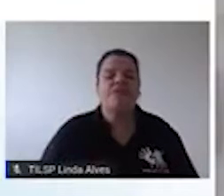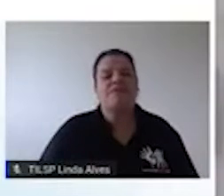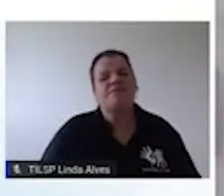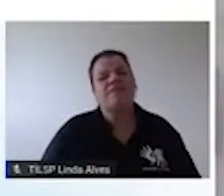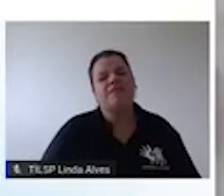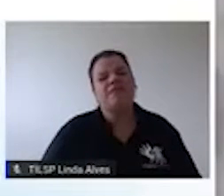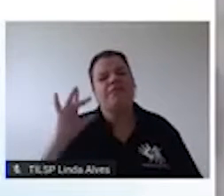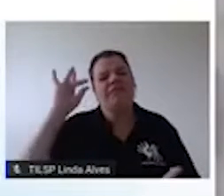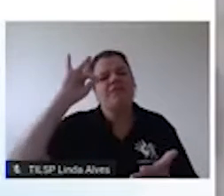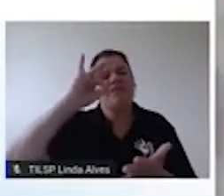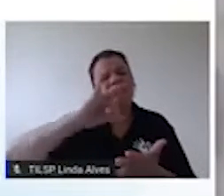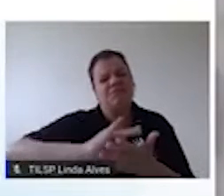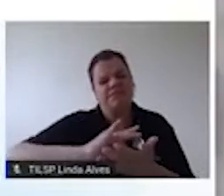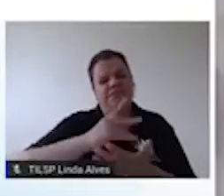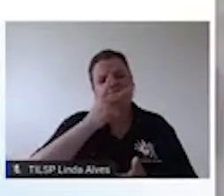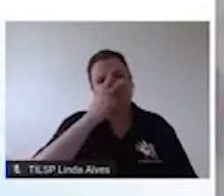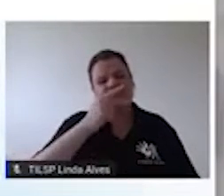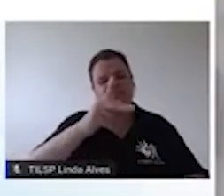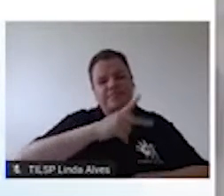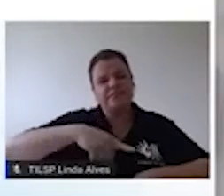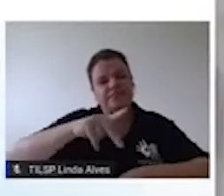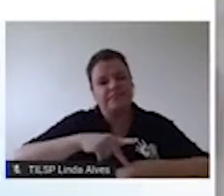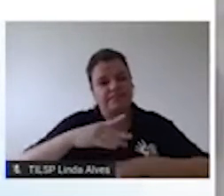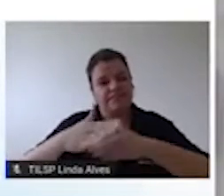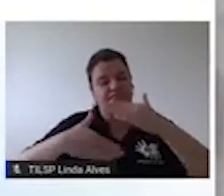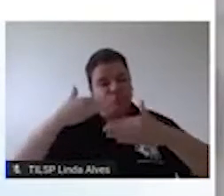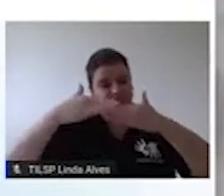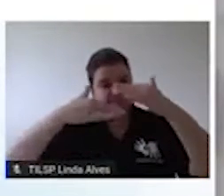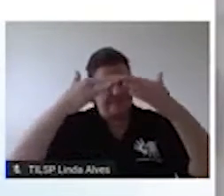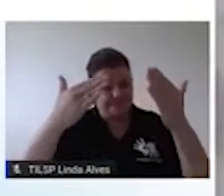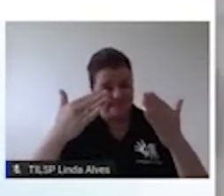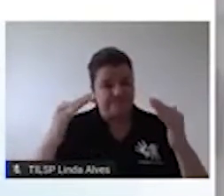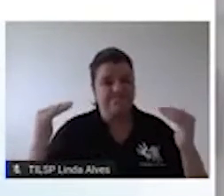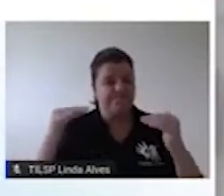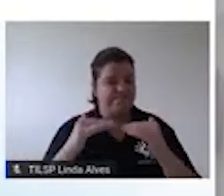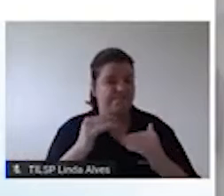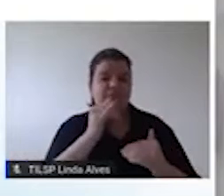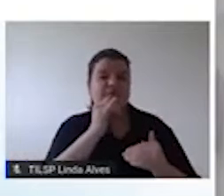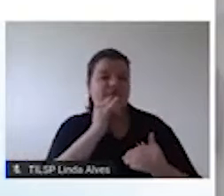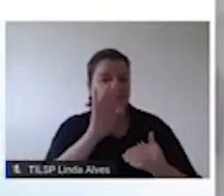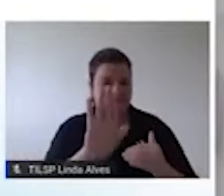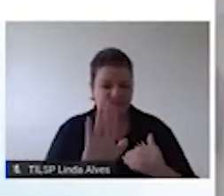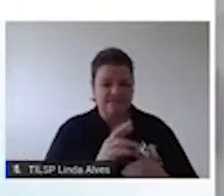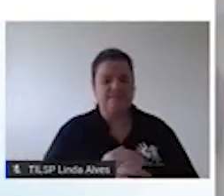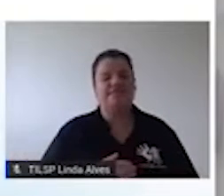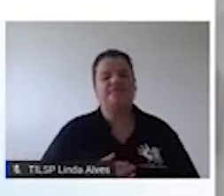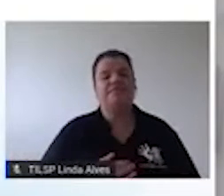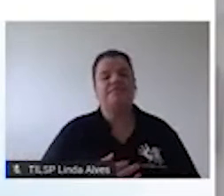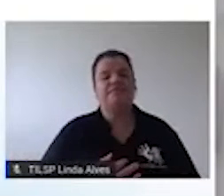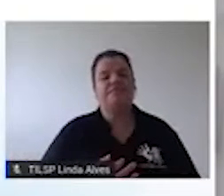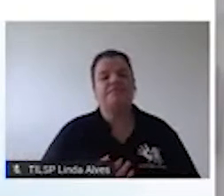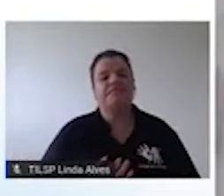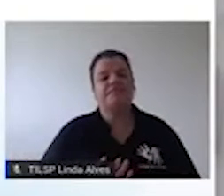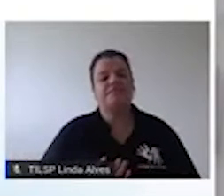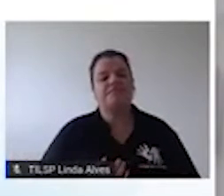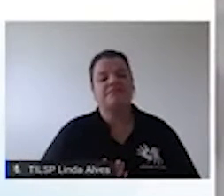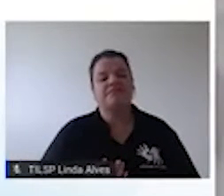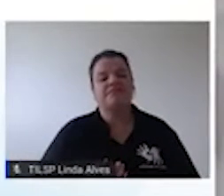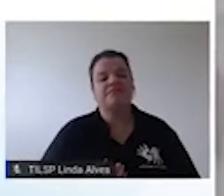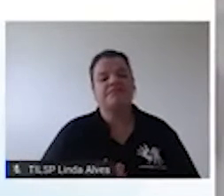muito original em termos de um país em desenvolvimento. Qual é essa situação? Não é?